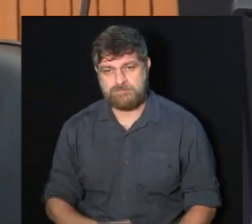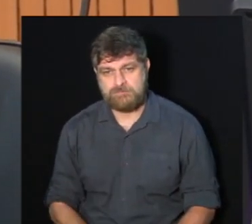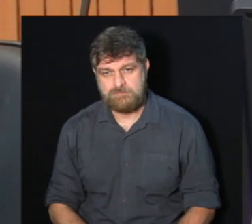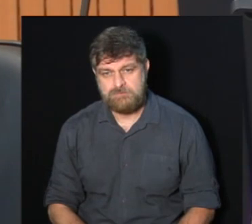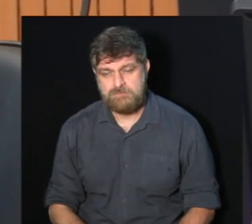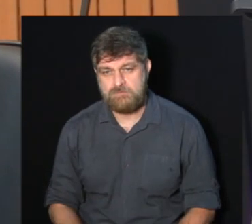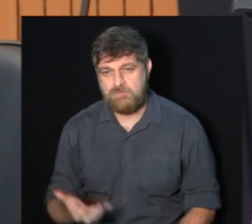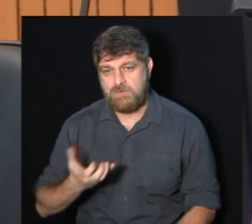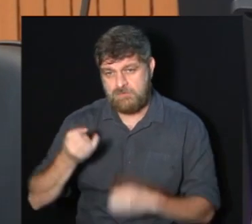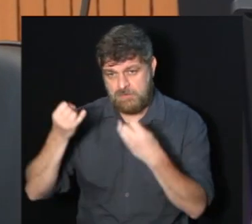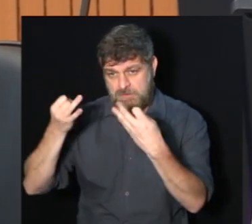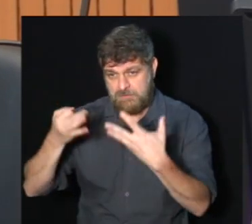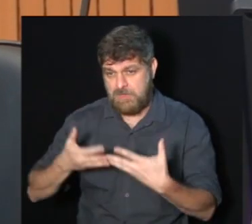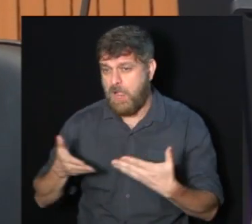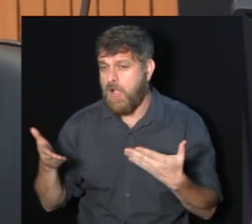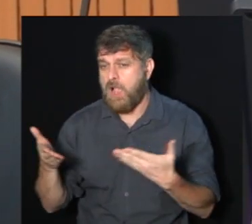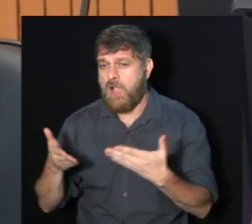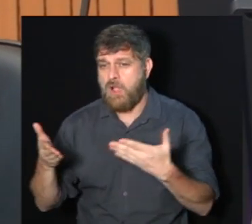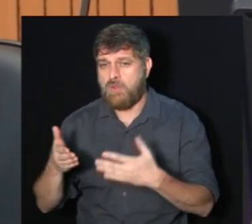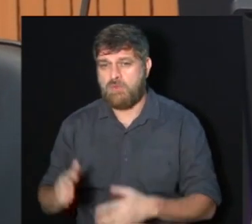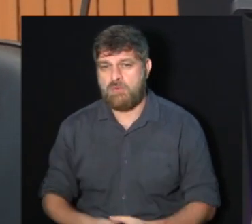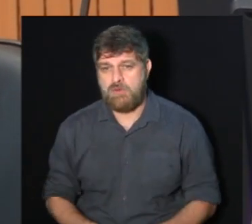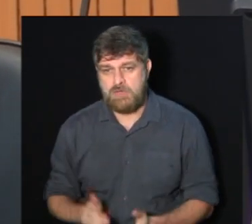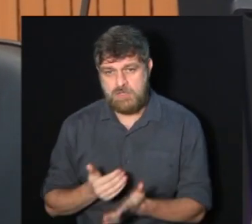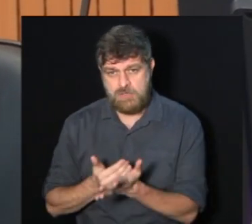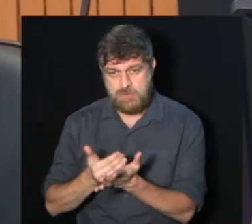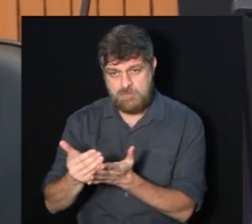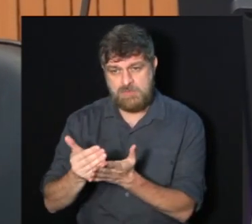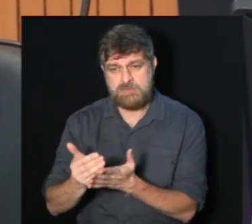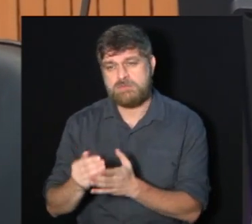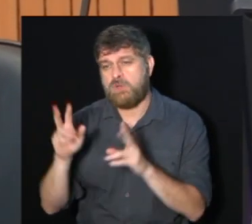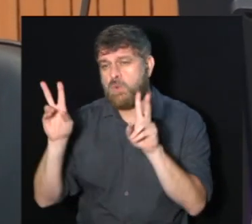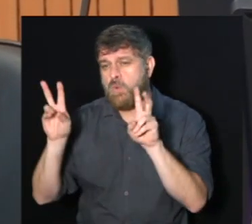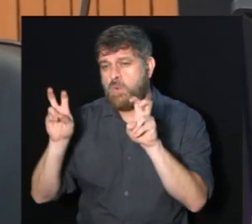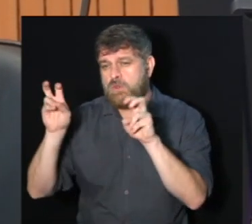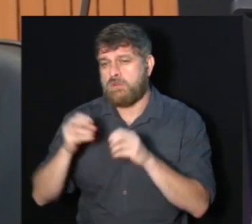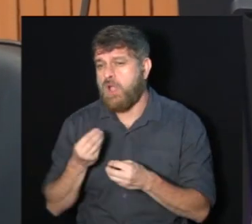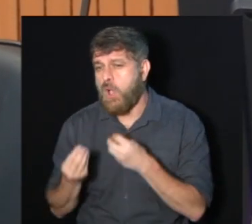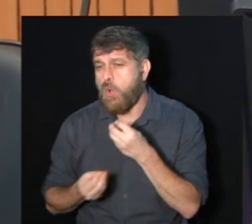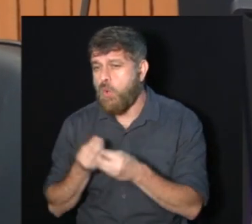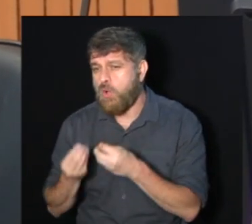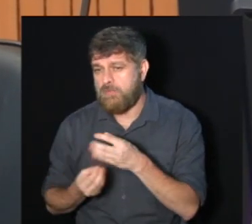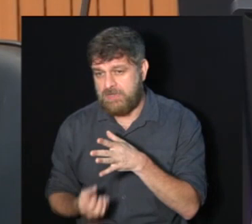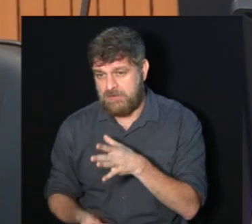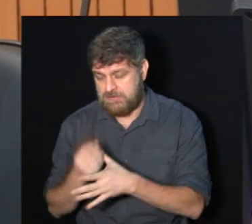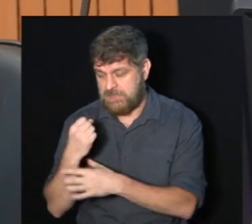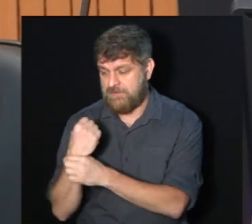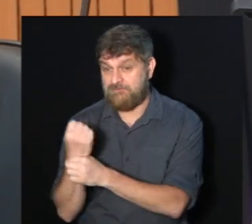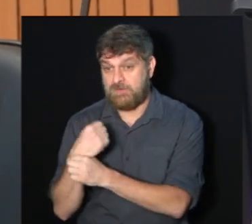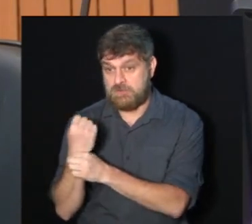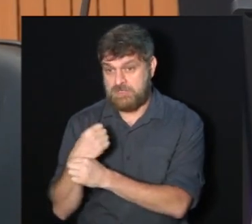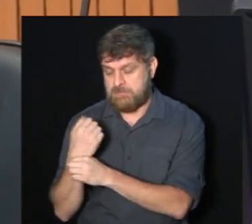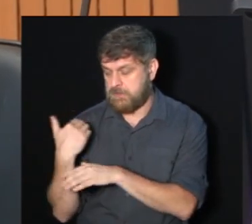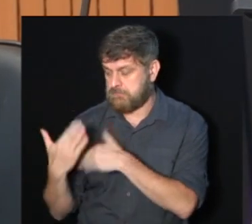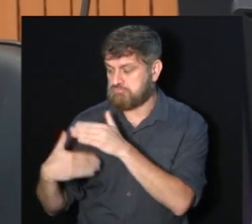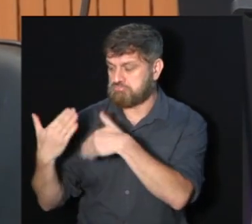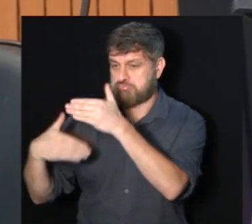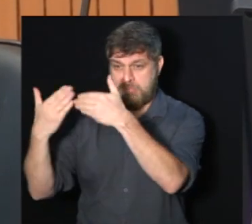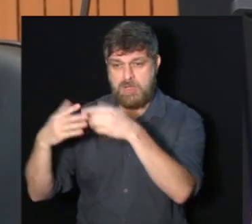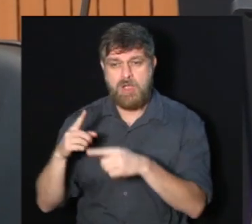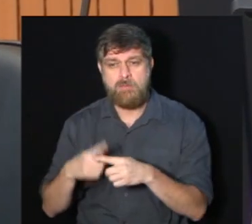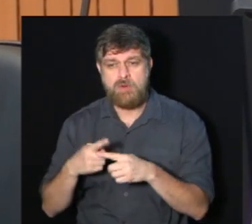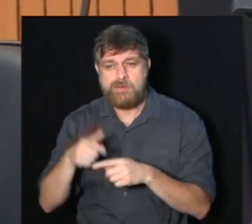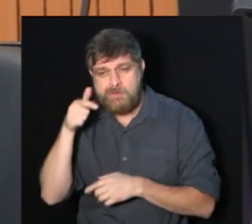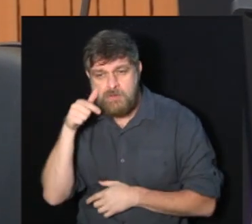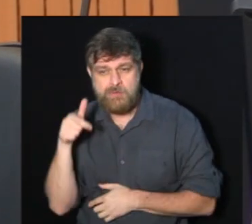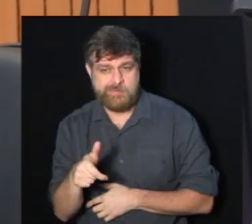E eu vou falar para vocês agora, aqui na primeira parte, sobre a evolução da fisioterapia. Por que o interesse